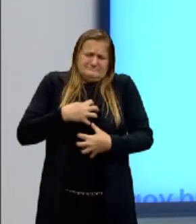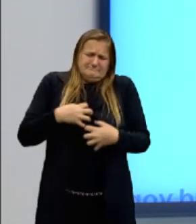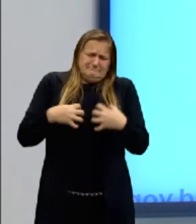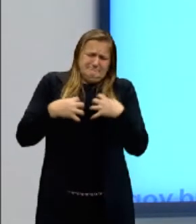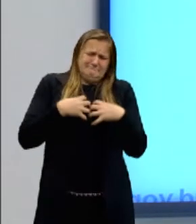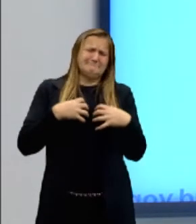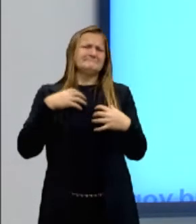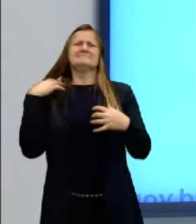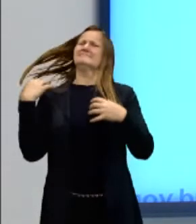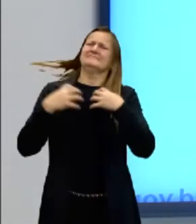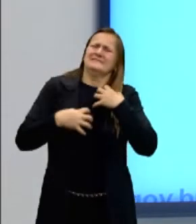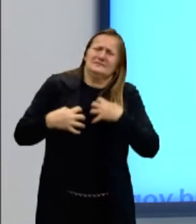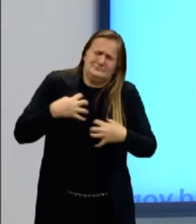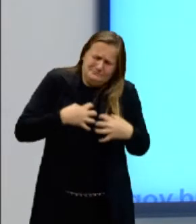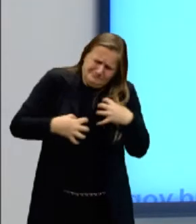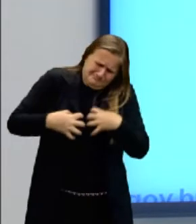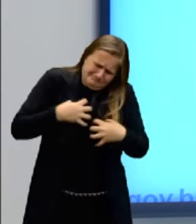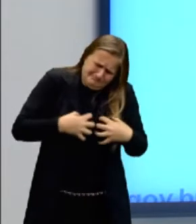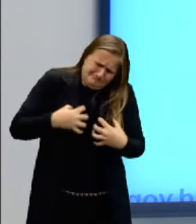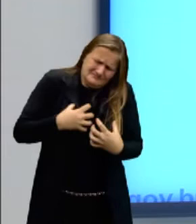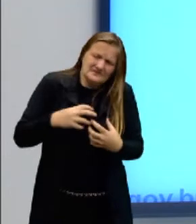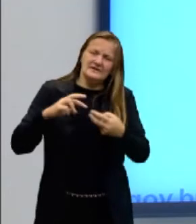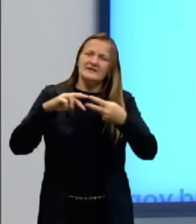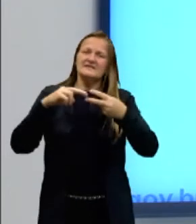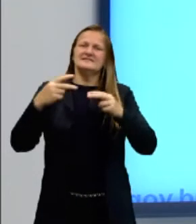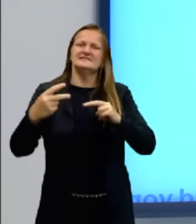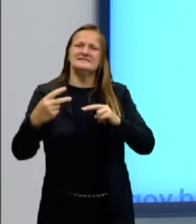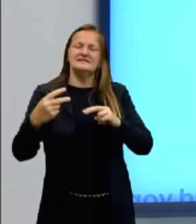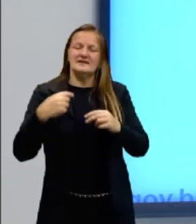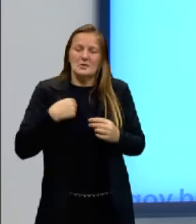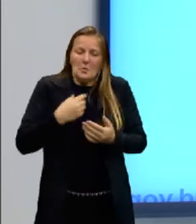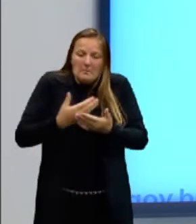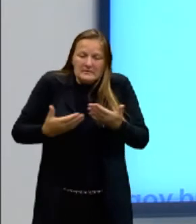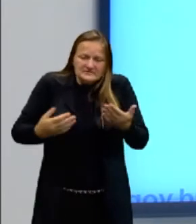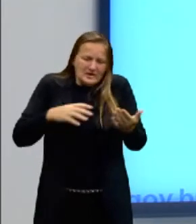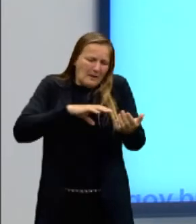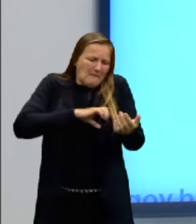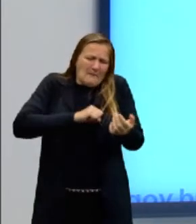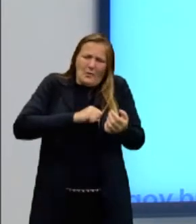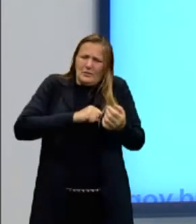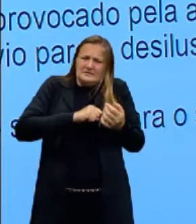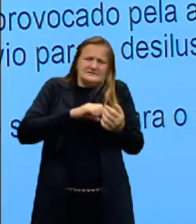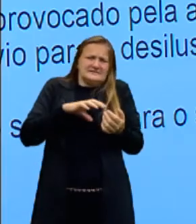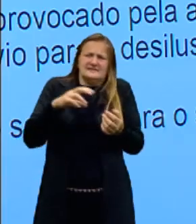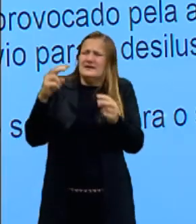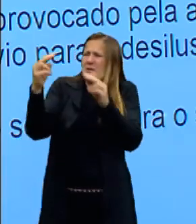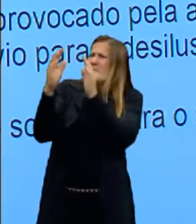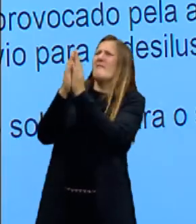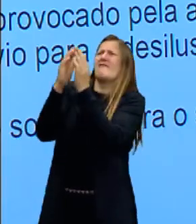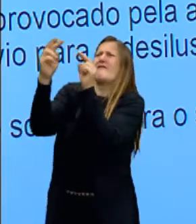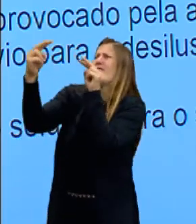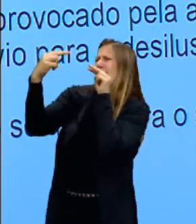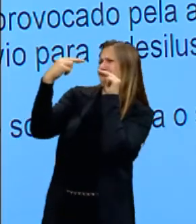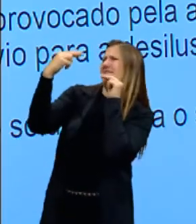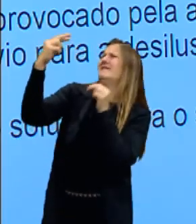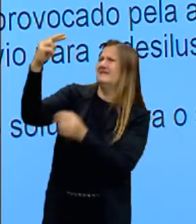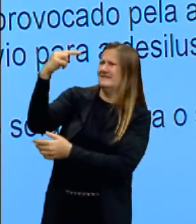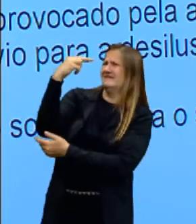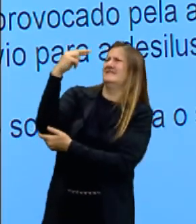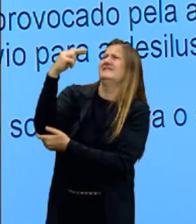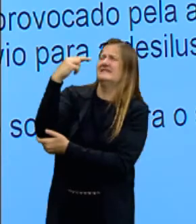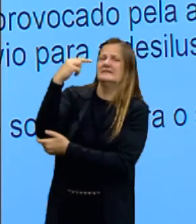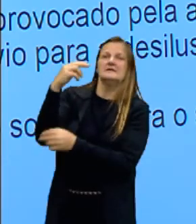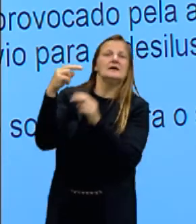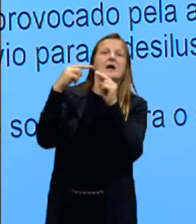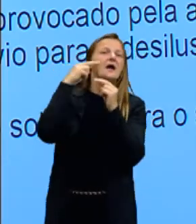em relação a reação diante da perda porque ele pede para essa amada olhar para ele sem muito